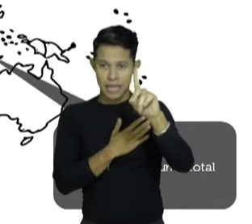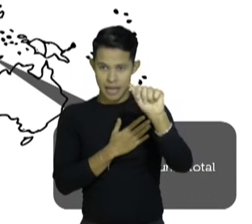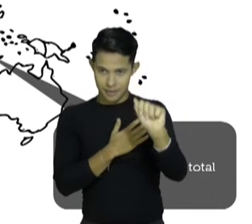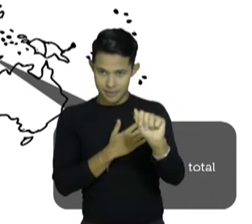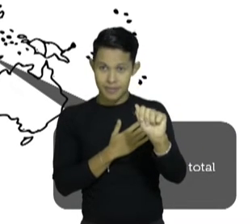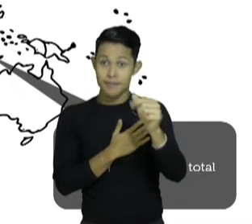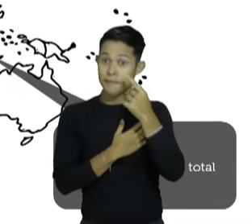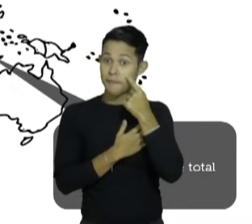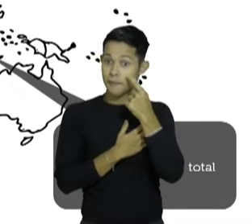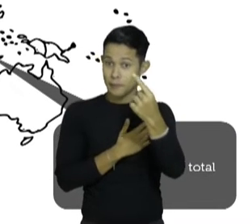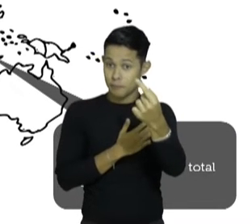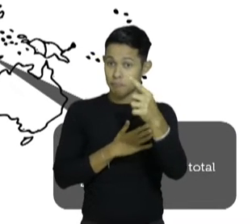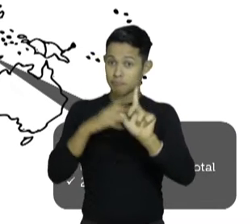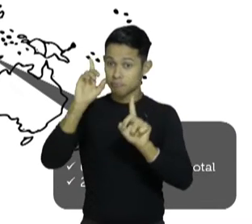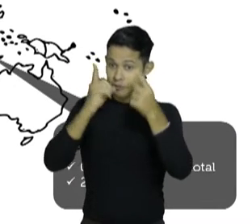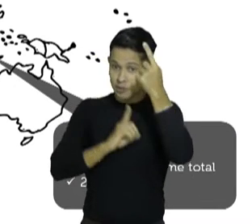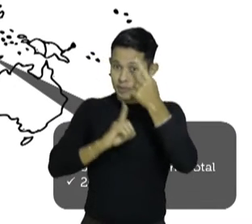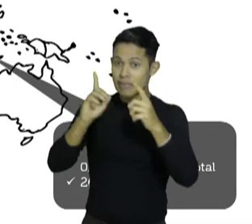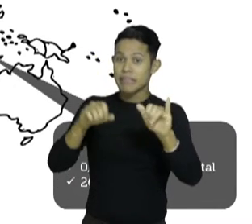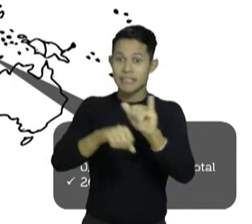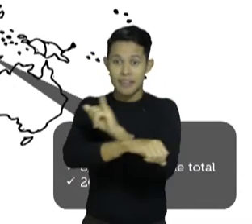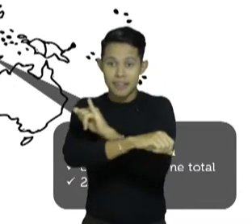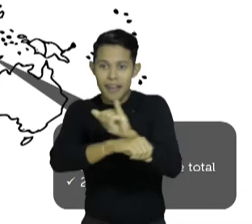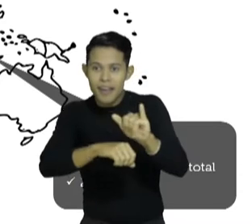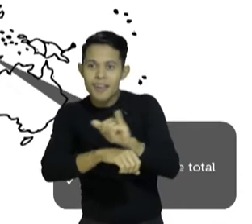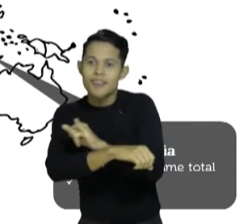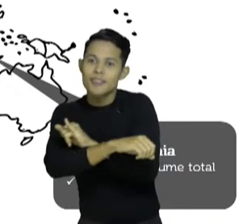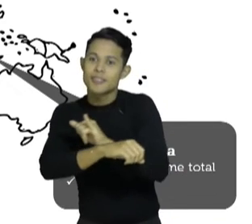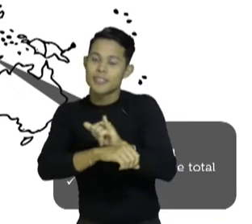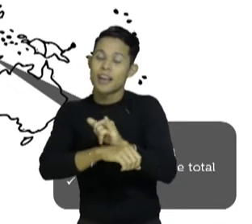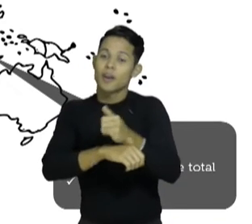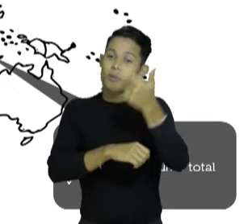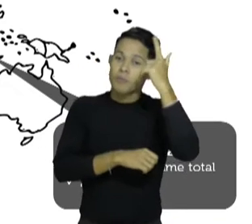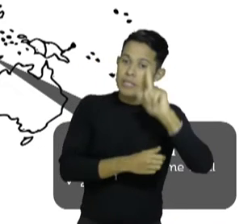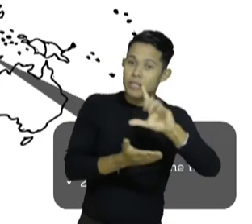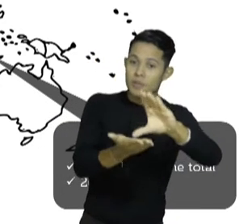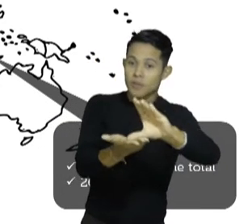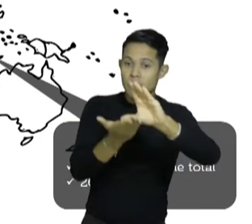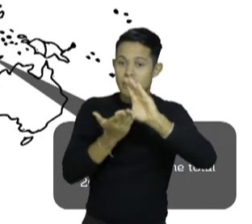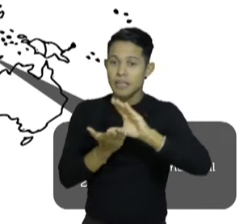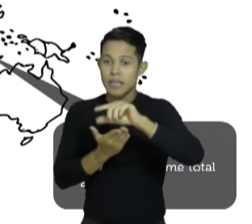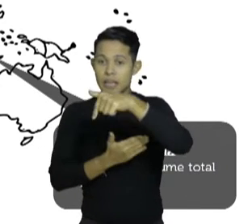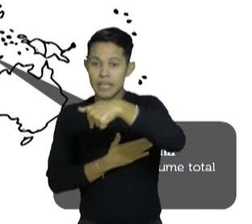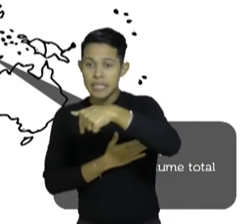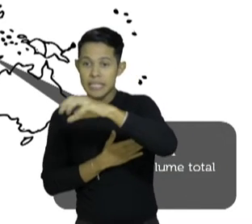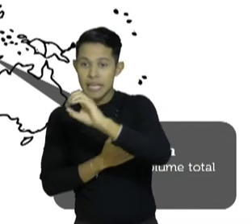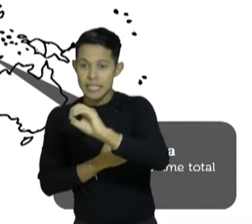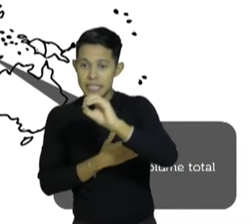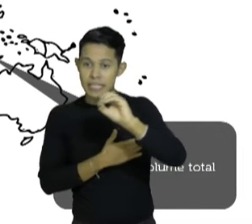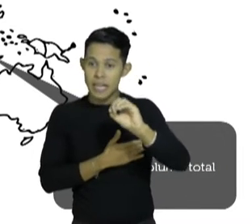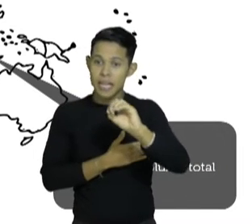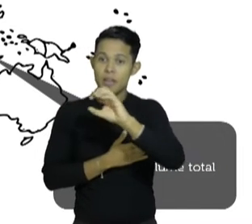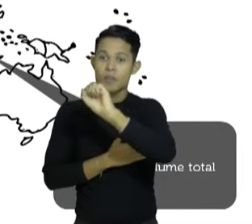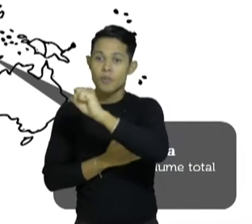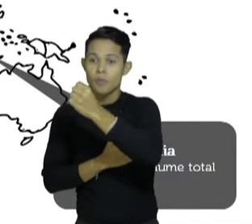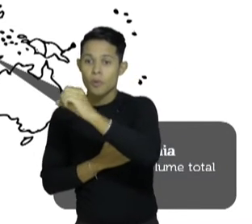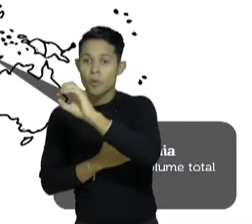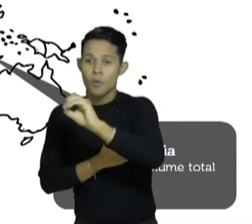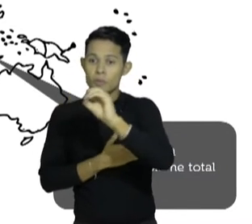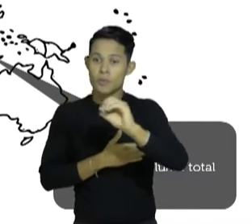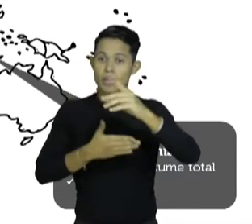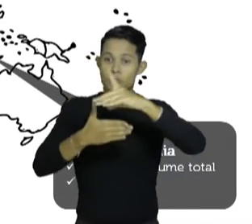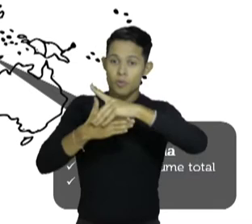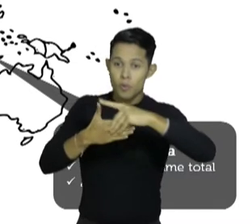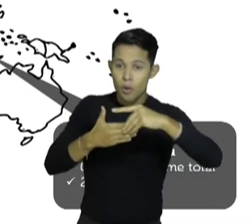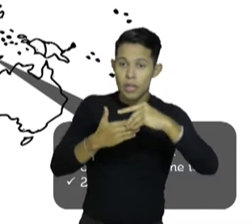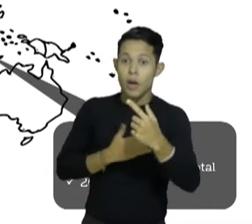barganhando simplesmente barganhando 700 800 a Tonelada é o